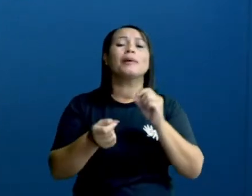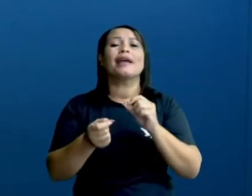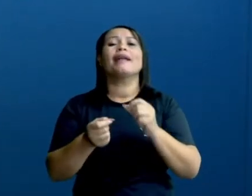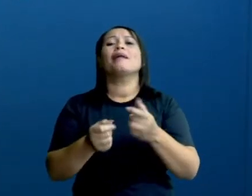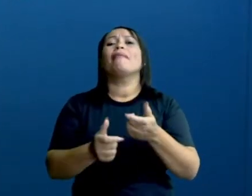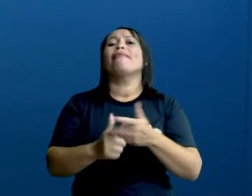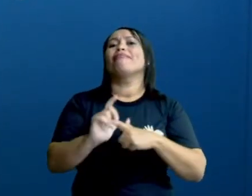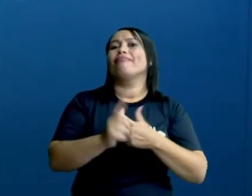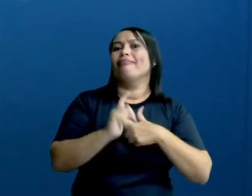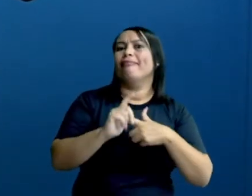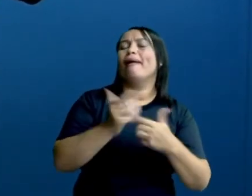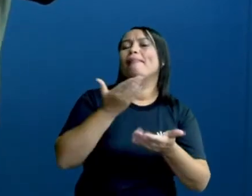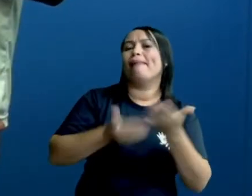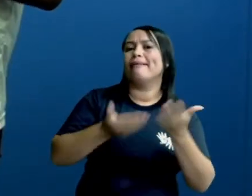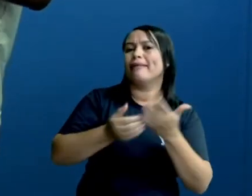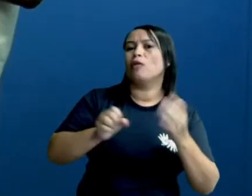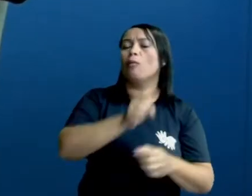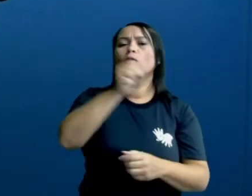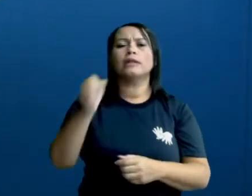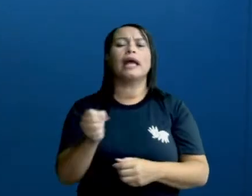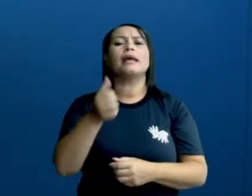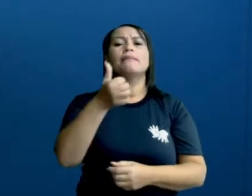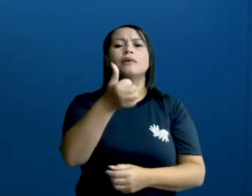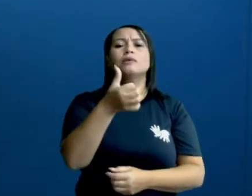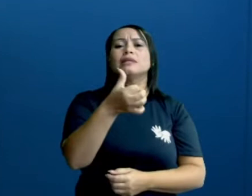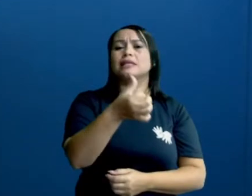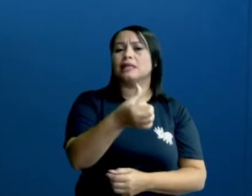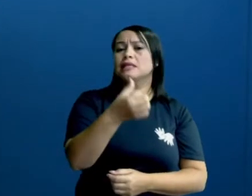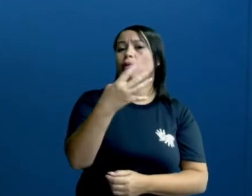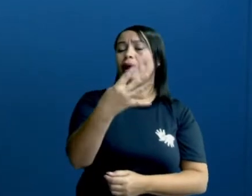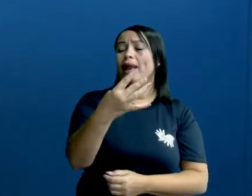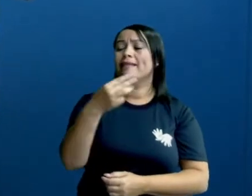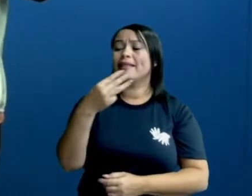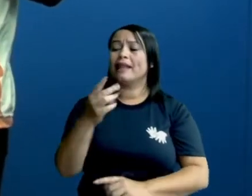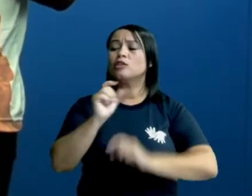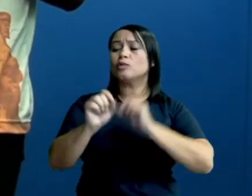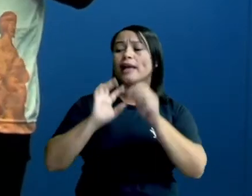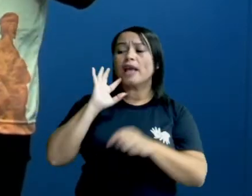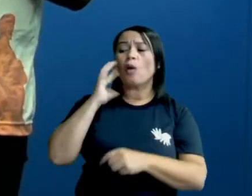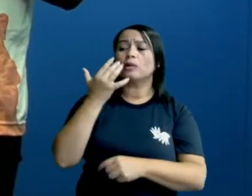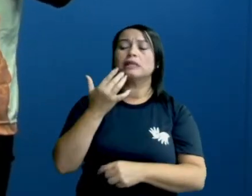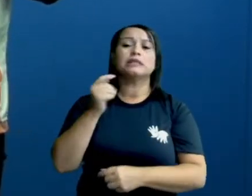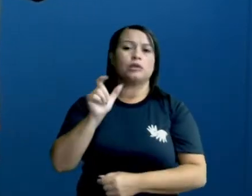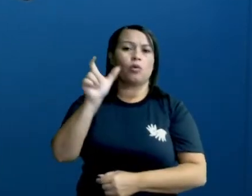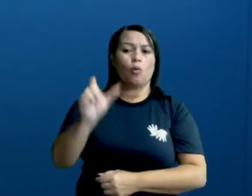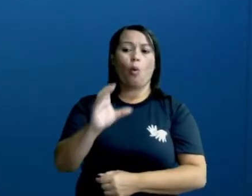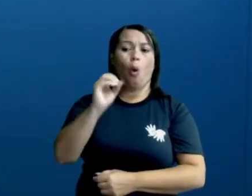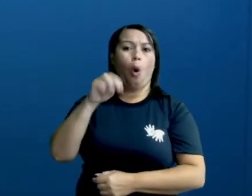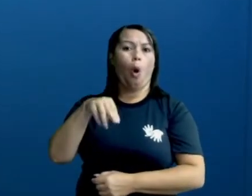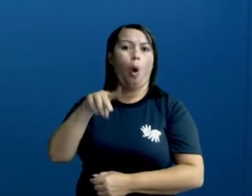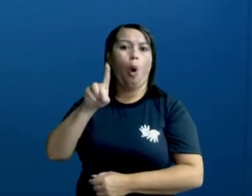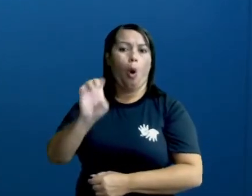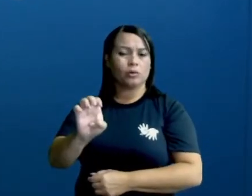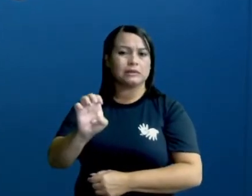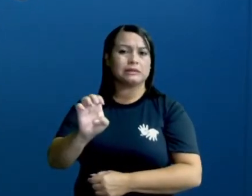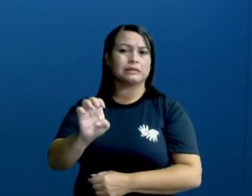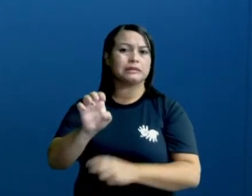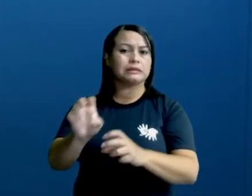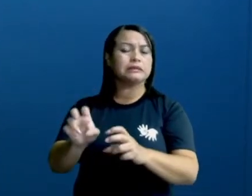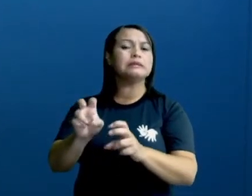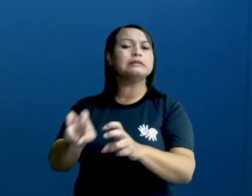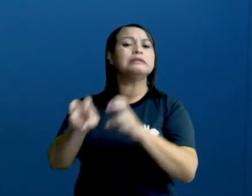perder também tanto o poder. Em 1743, o Conde Maurício de Nassau, que tinha sido enviado para cá para